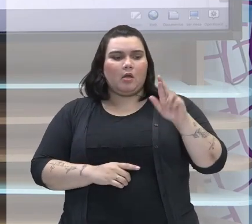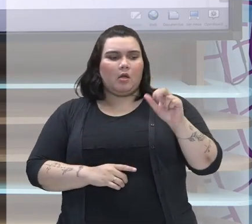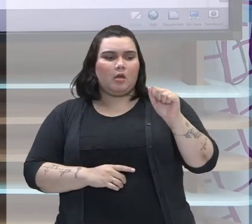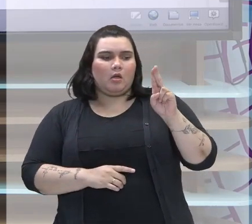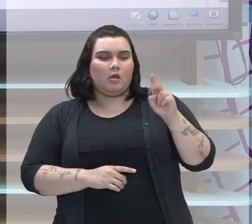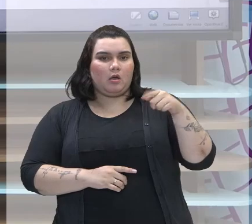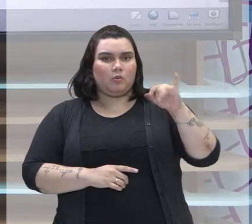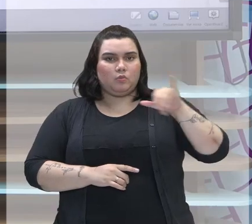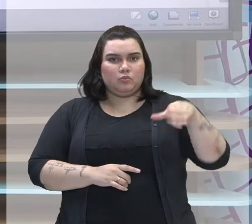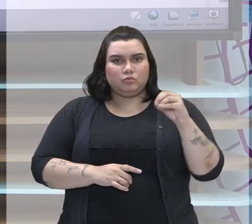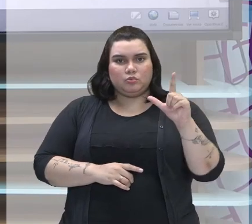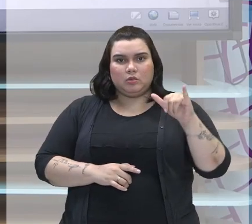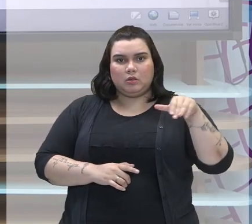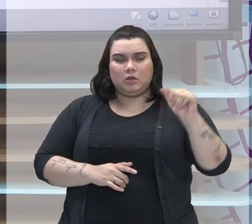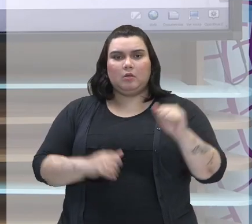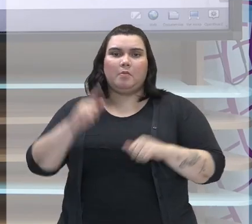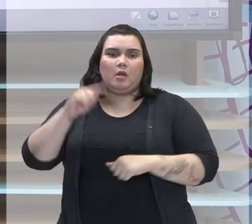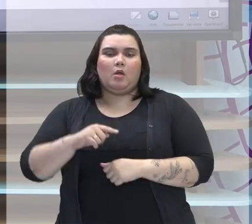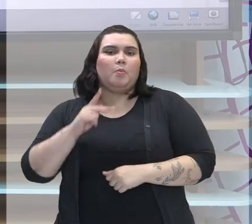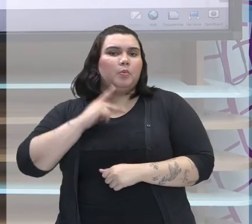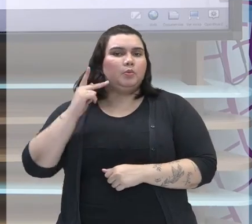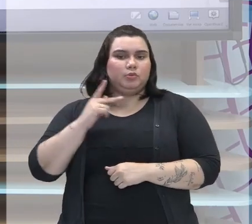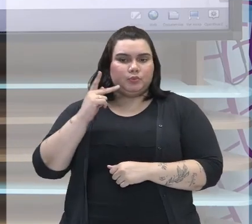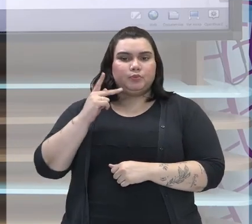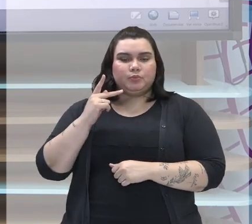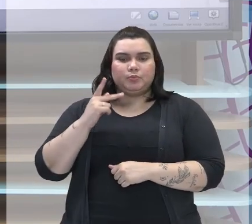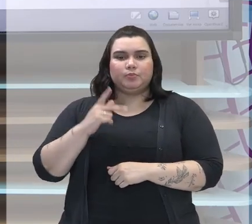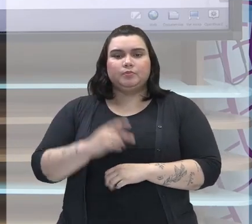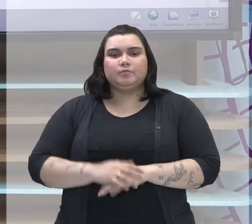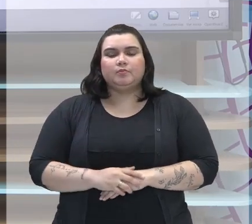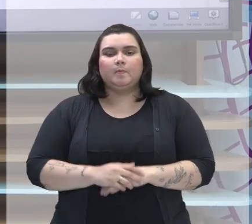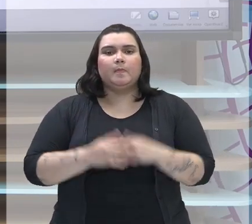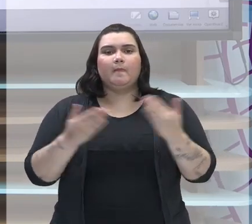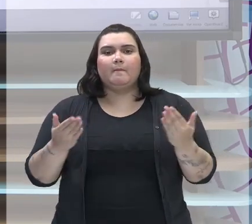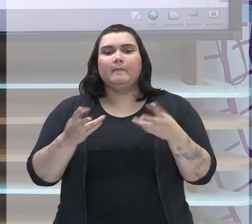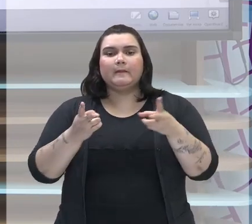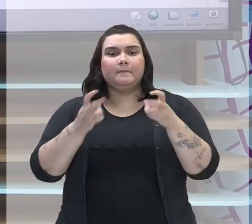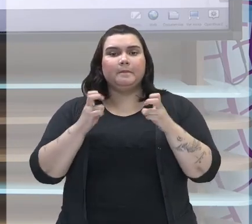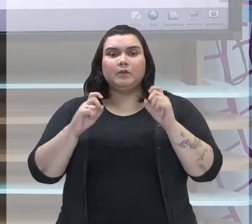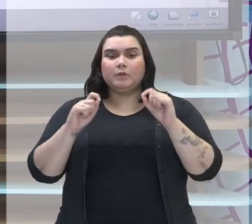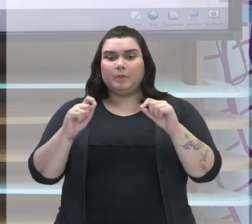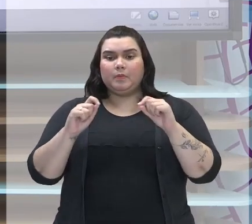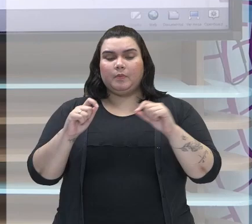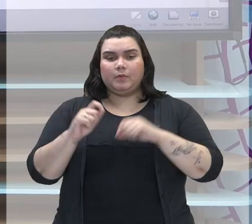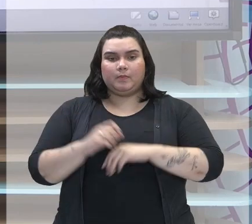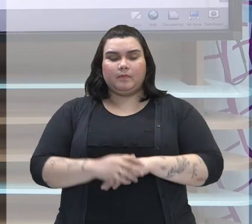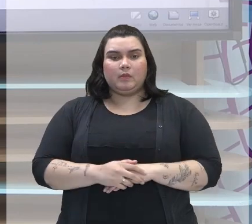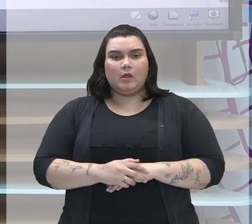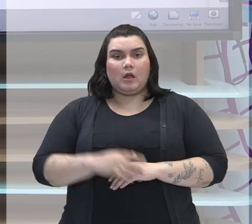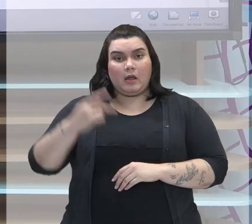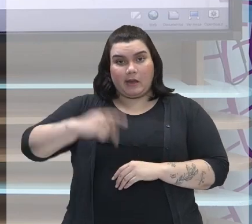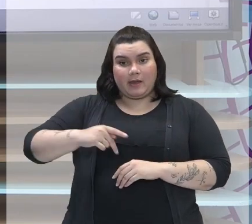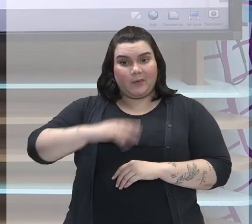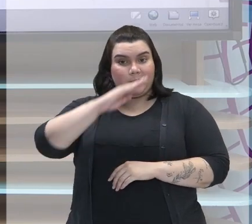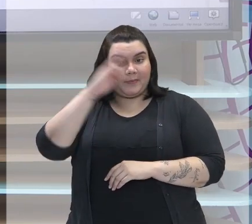do político Araújo Lima. Então, o que você percebe? Que você tem um Brasil